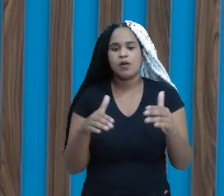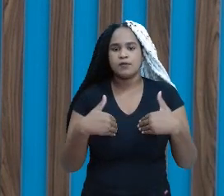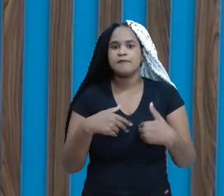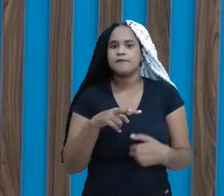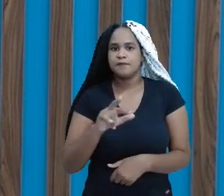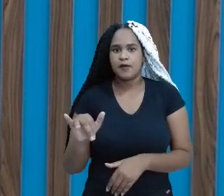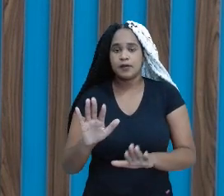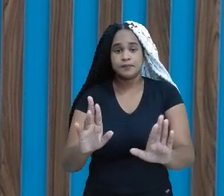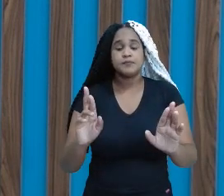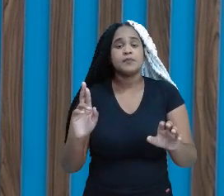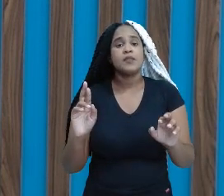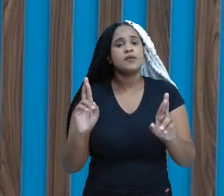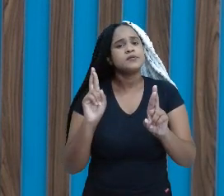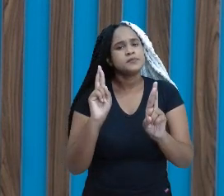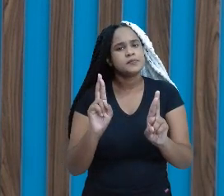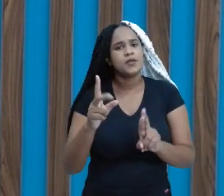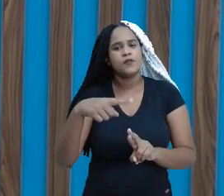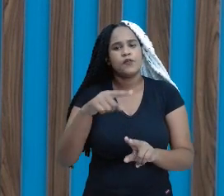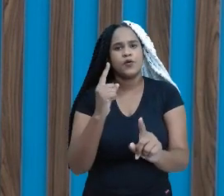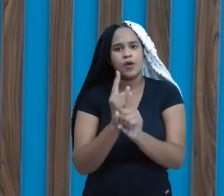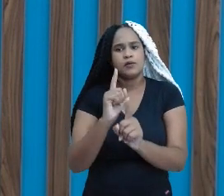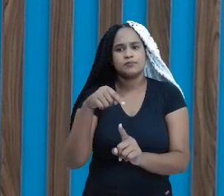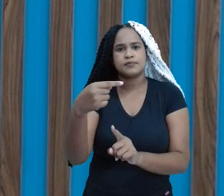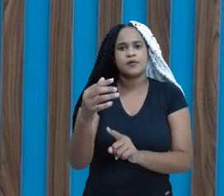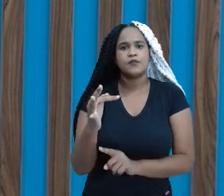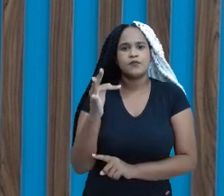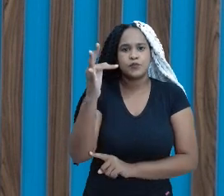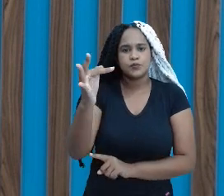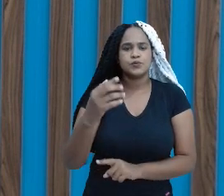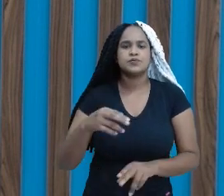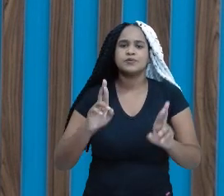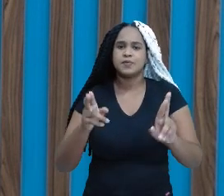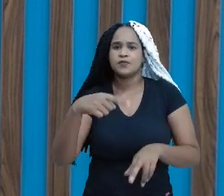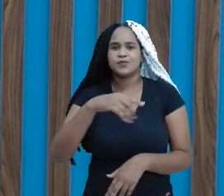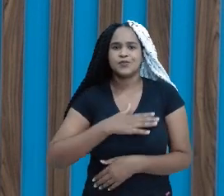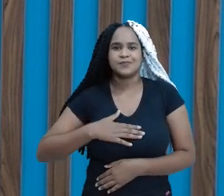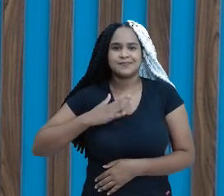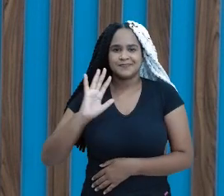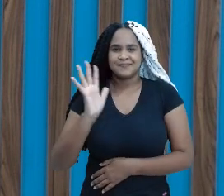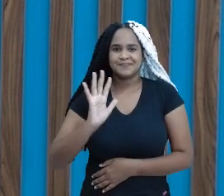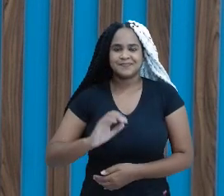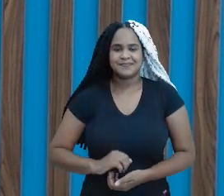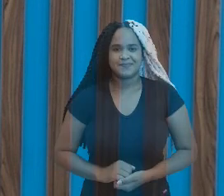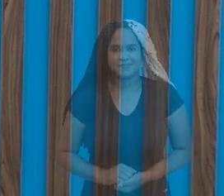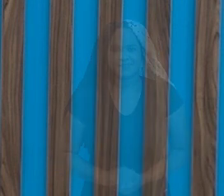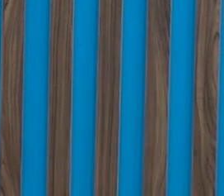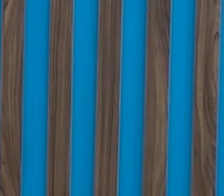autismo. Espero vocês em um outro momento, espero que tenham gostado. Tchau, tchau!